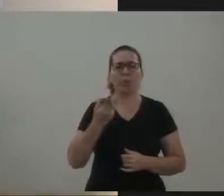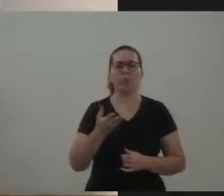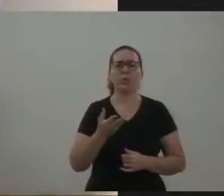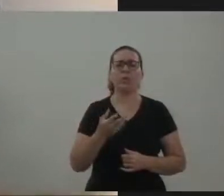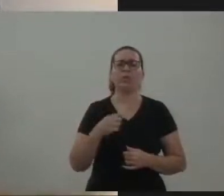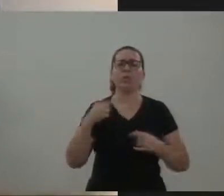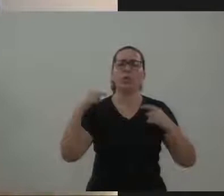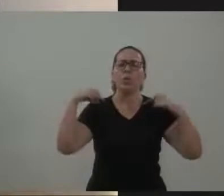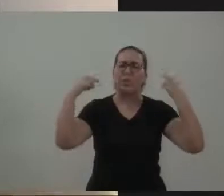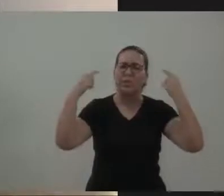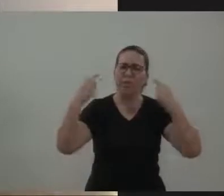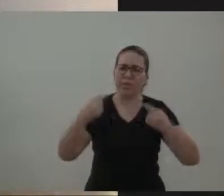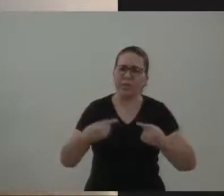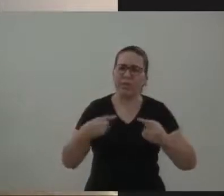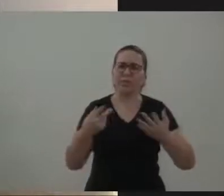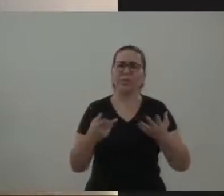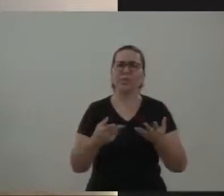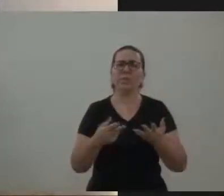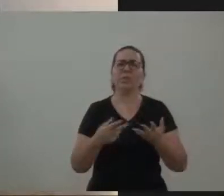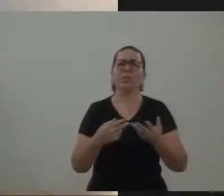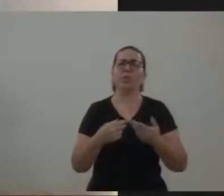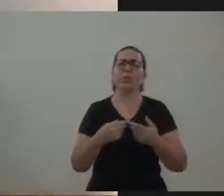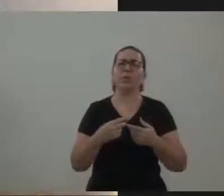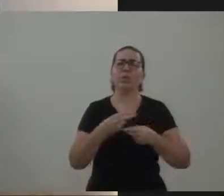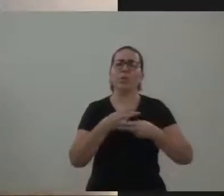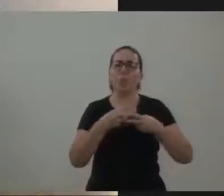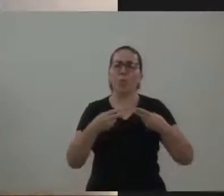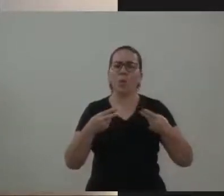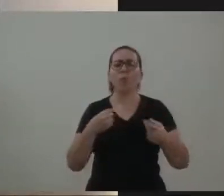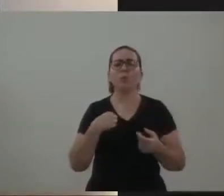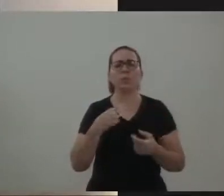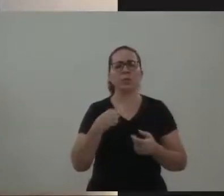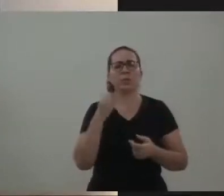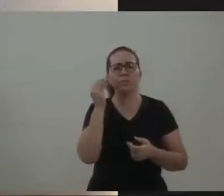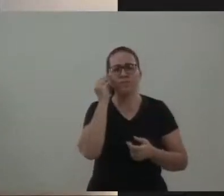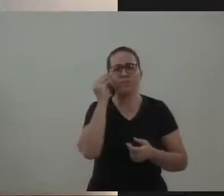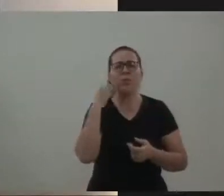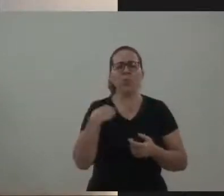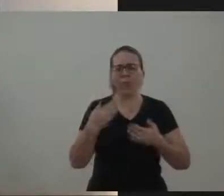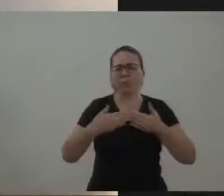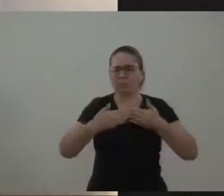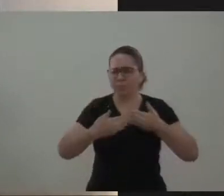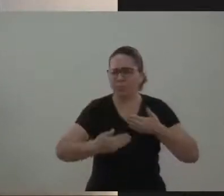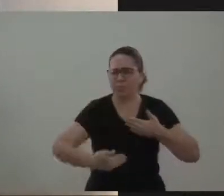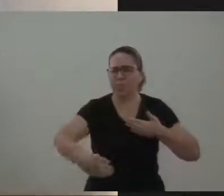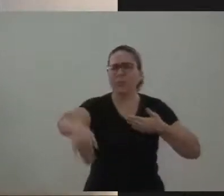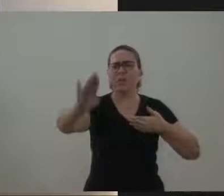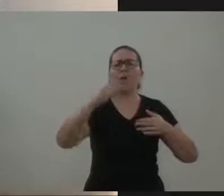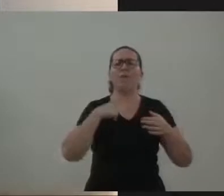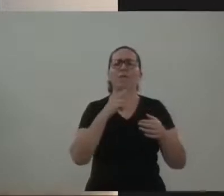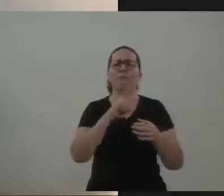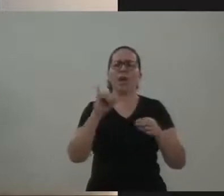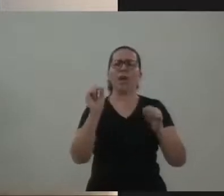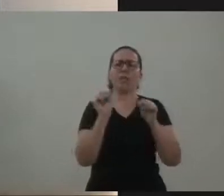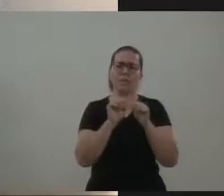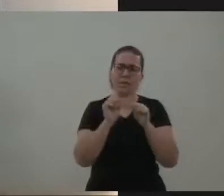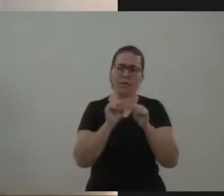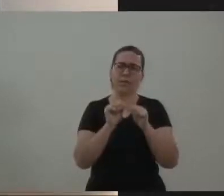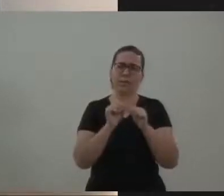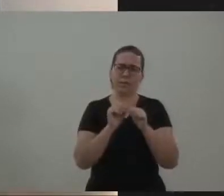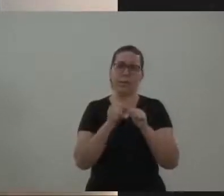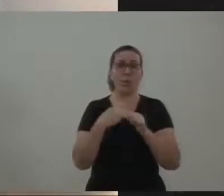os desafios que eu pretendo trilhar daqui para frente, né? E lógico,